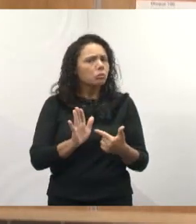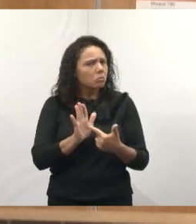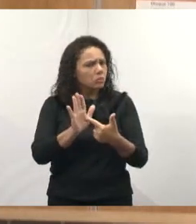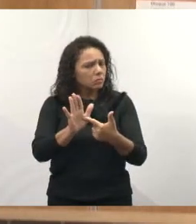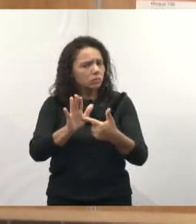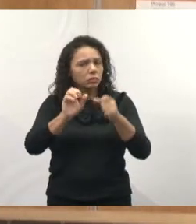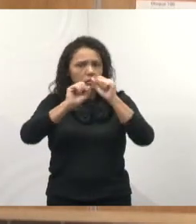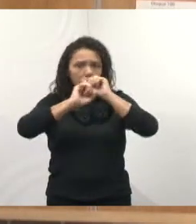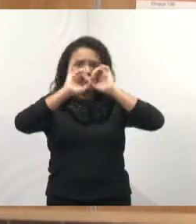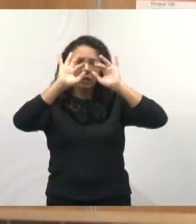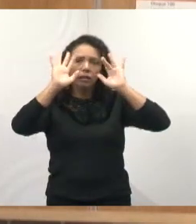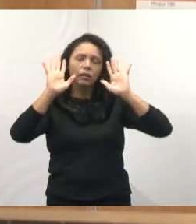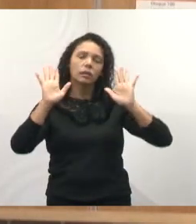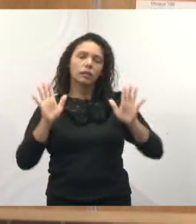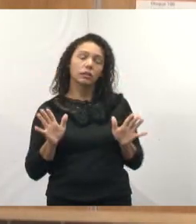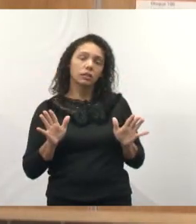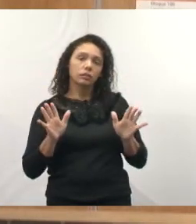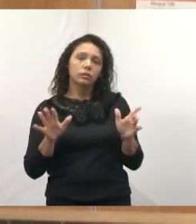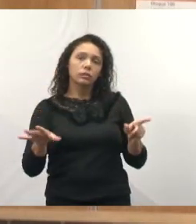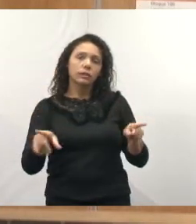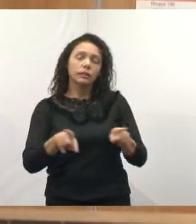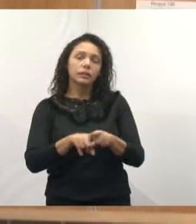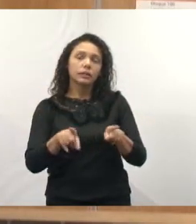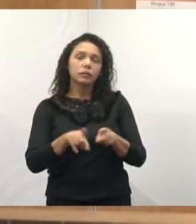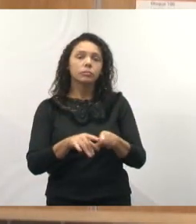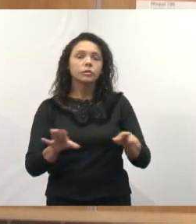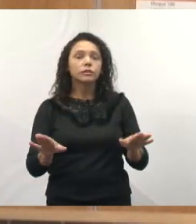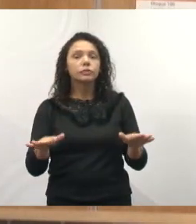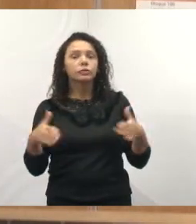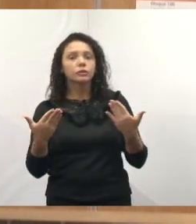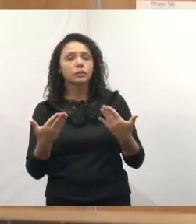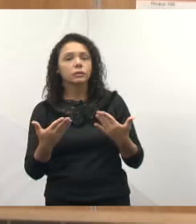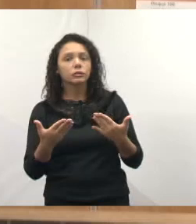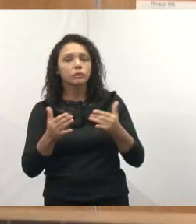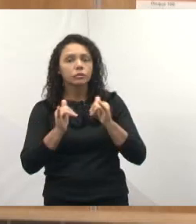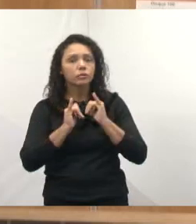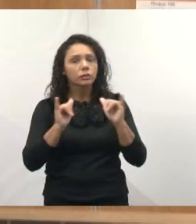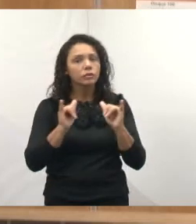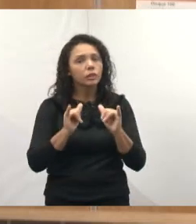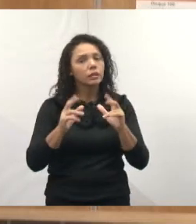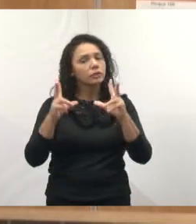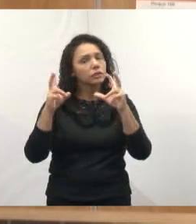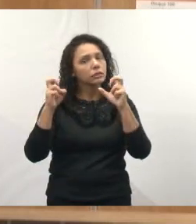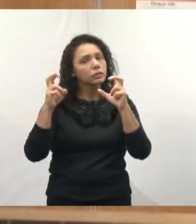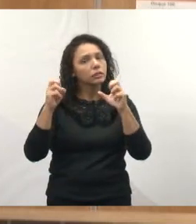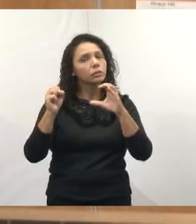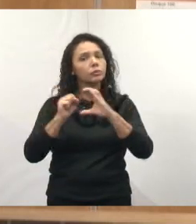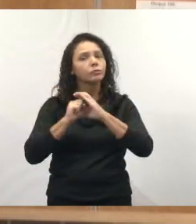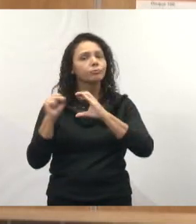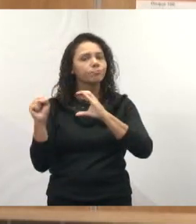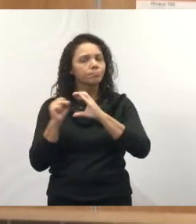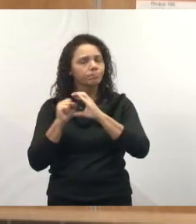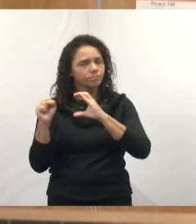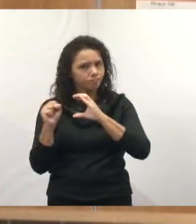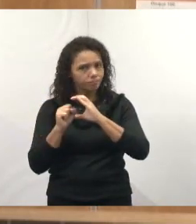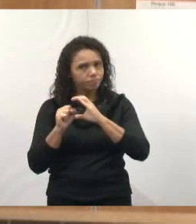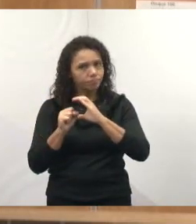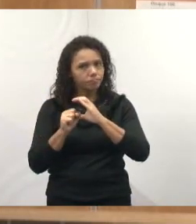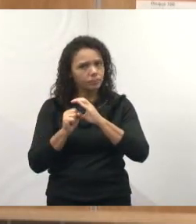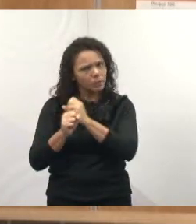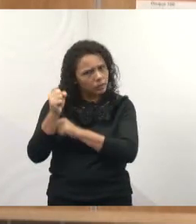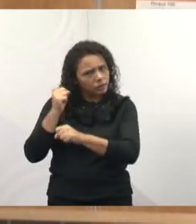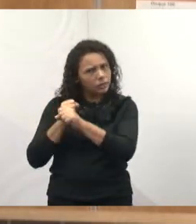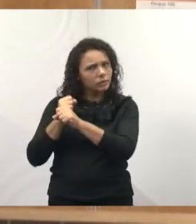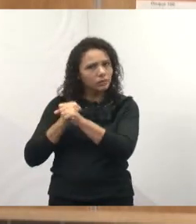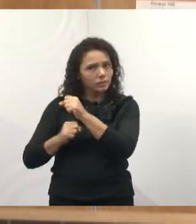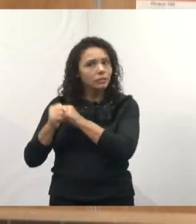transparência e clareza. Também quando foi citado sobre a Santa Casa, uns anos atrás, a